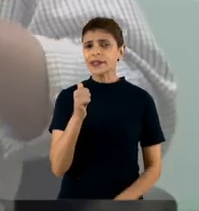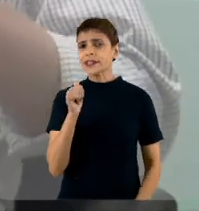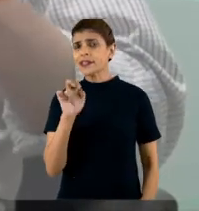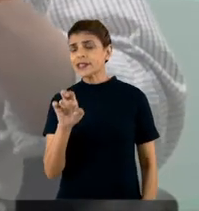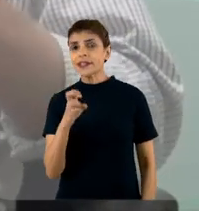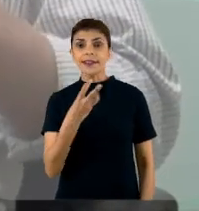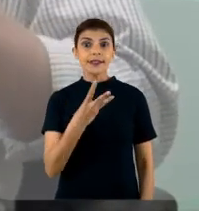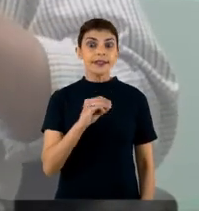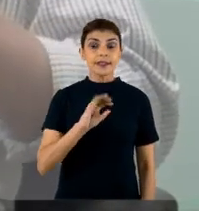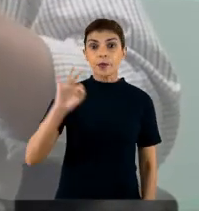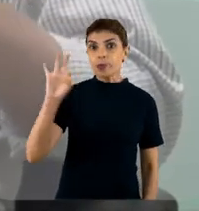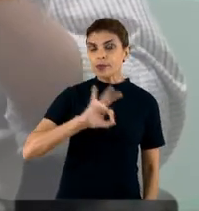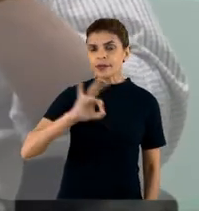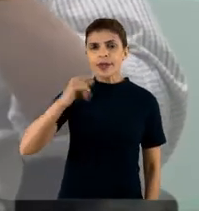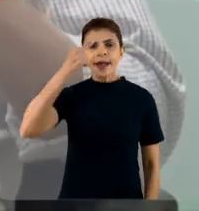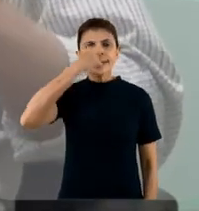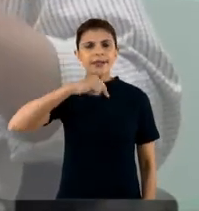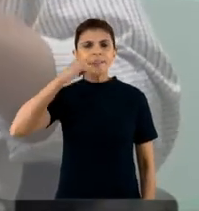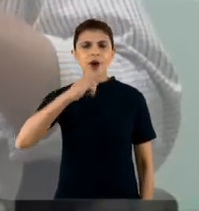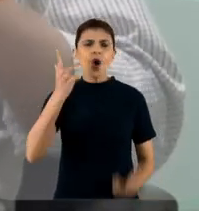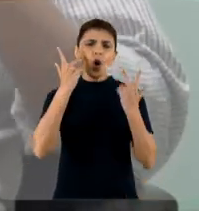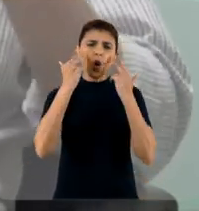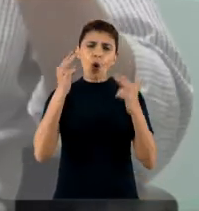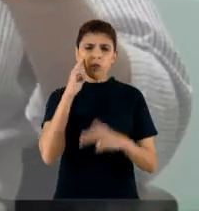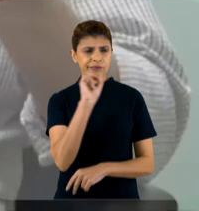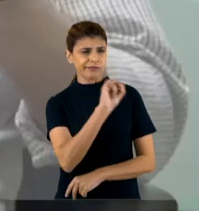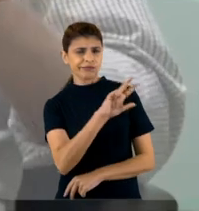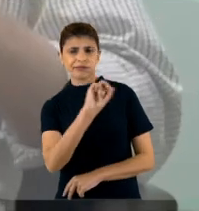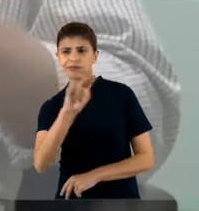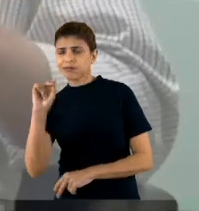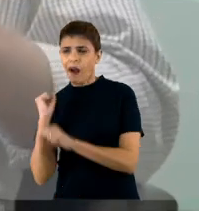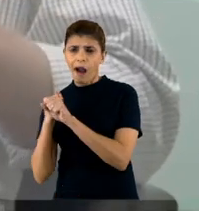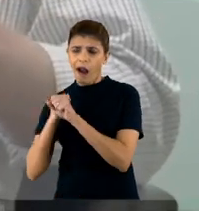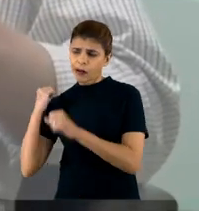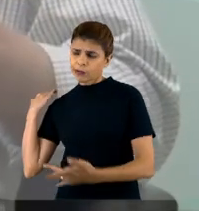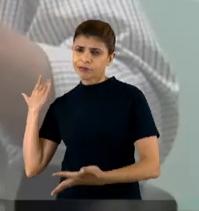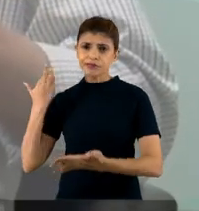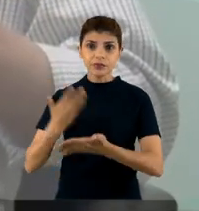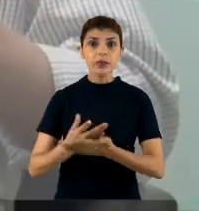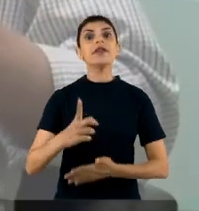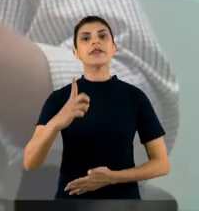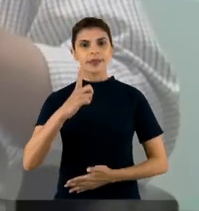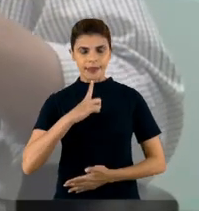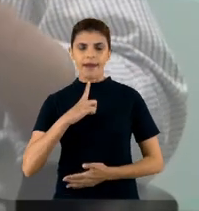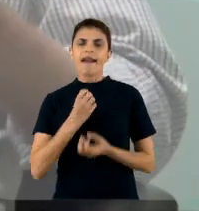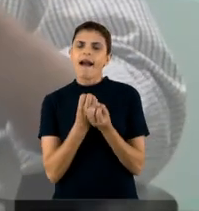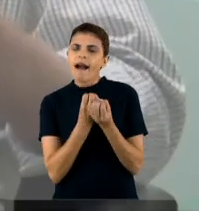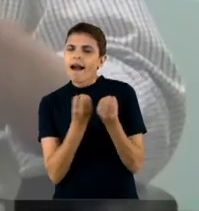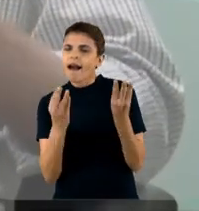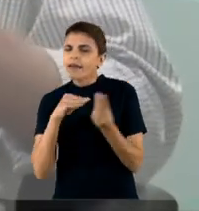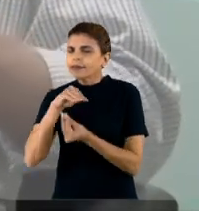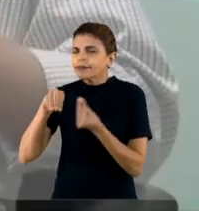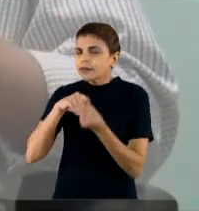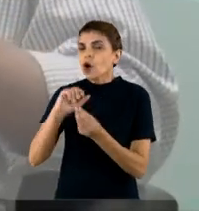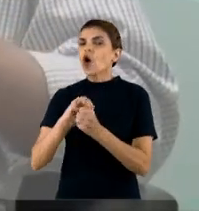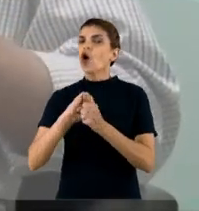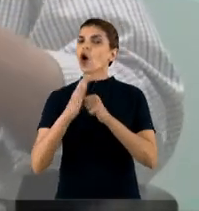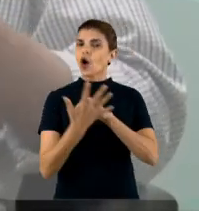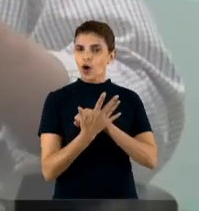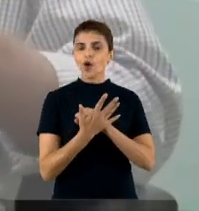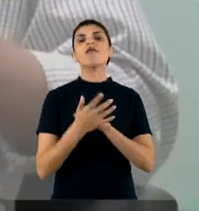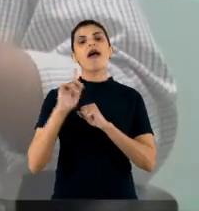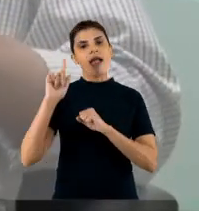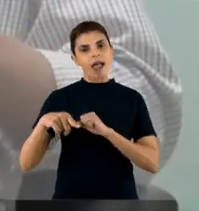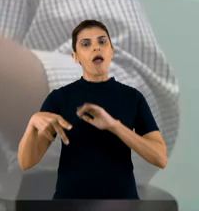a 30% dos resfriados comuns que acontecem todos os anos tem os coronavírus, algumas espécies de coronavírus como